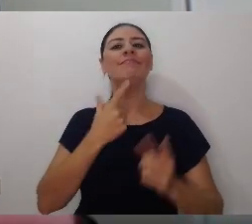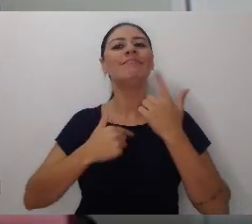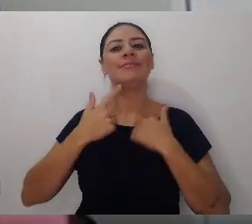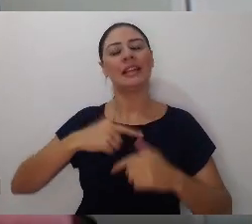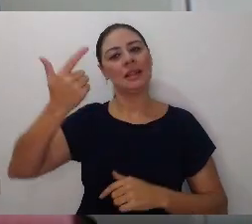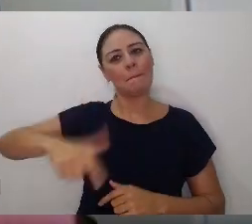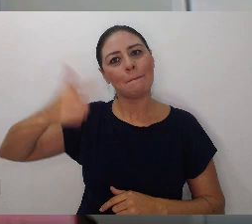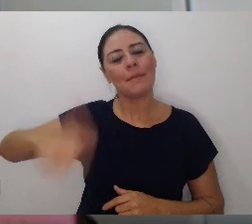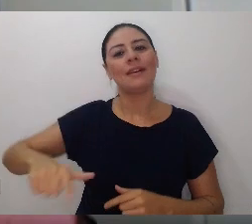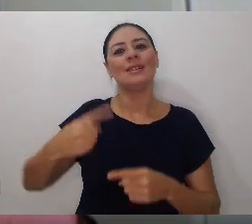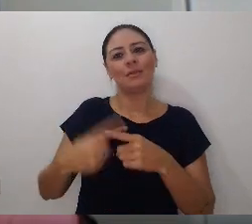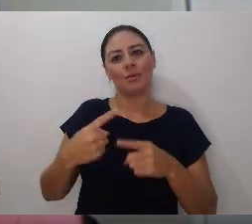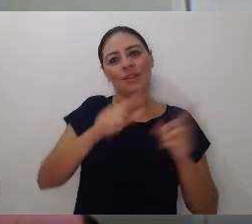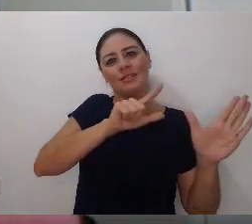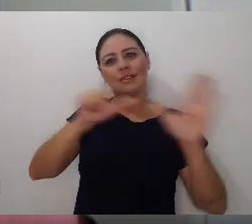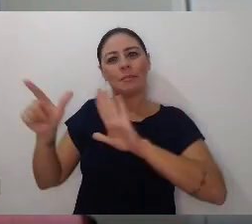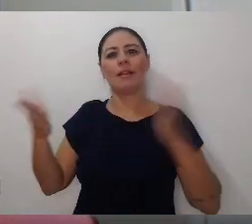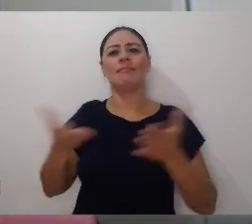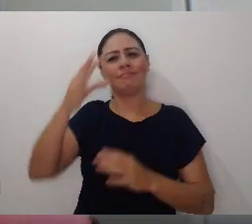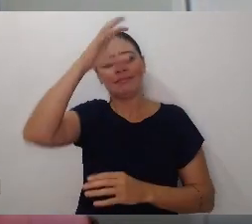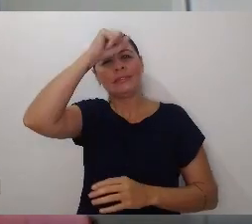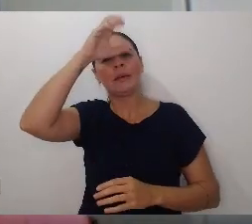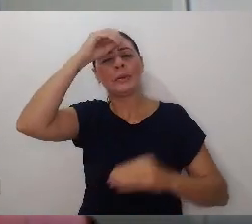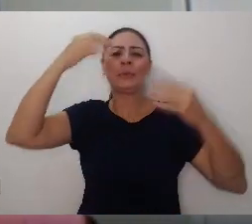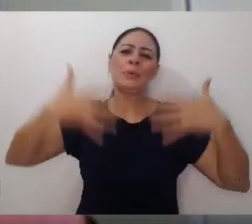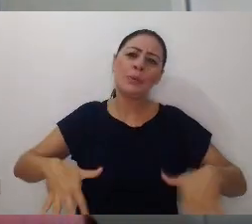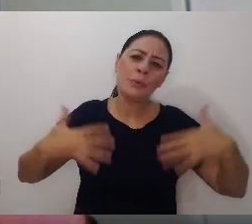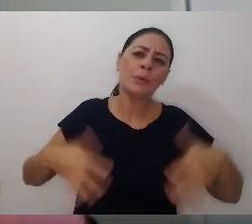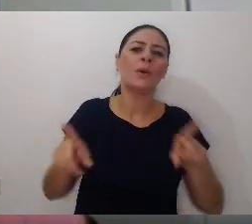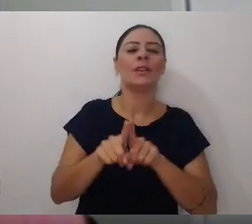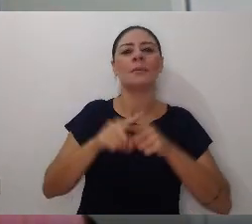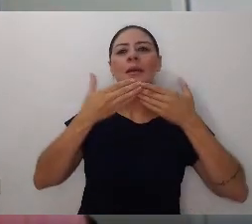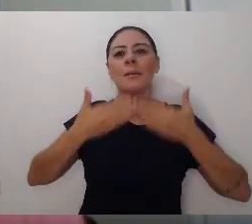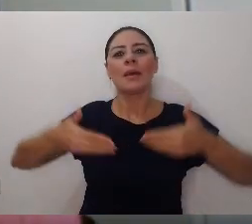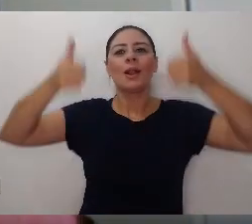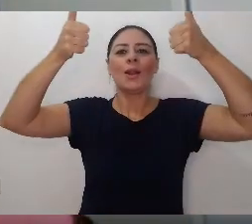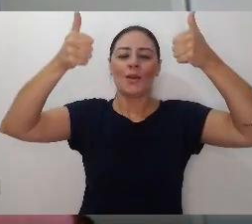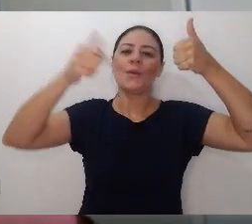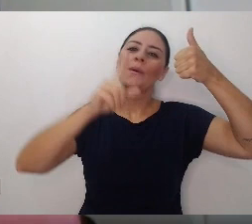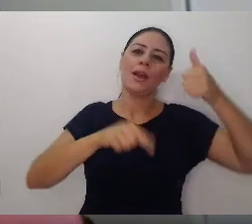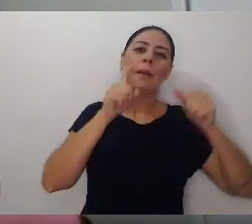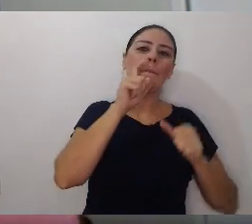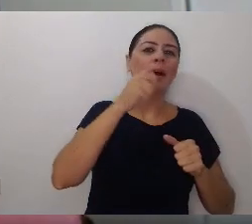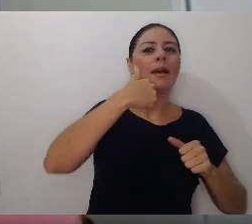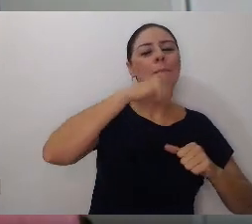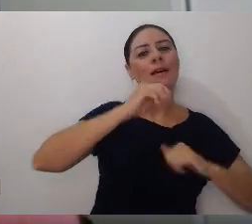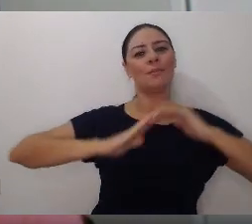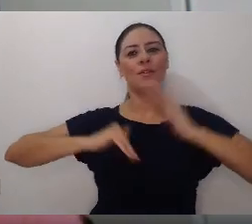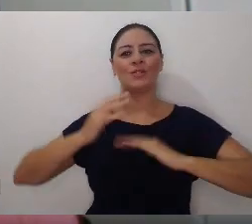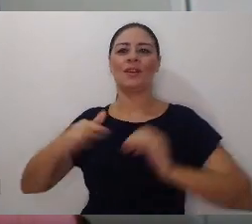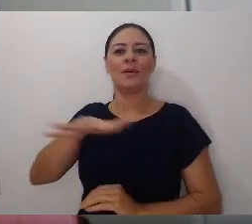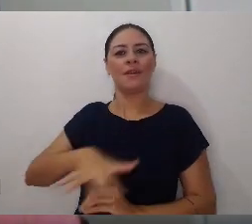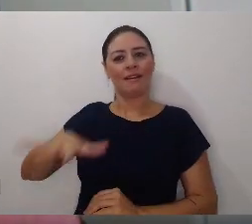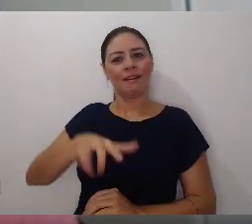fique um gostinho de quero mais, né, pessoal? Porque ao longo dessa semana aprendemos muito e melhoramos muito enquanto pai,